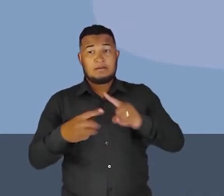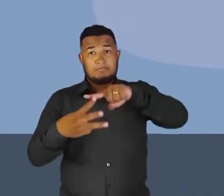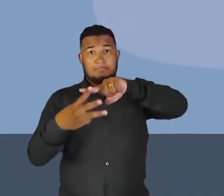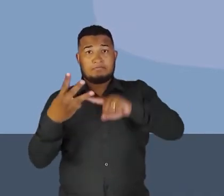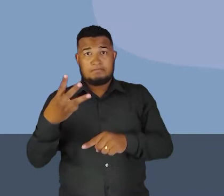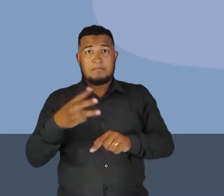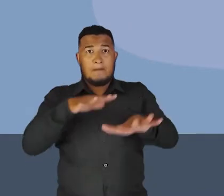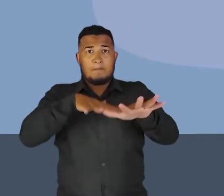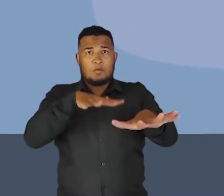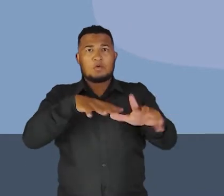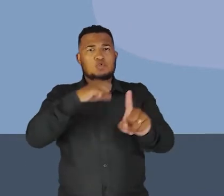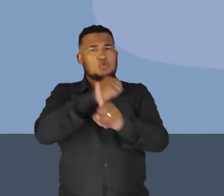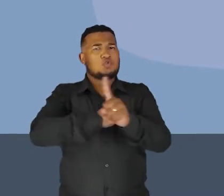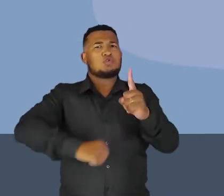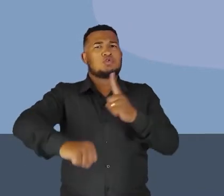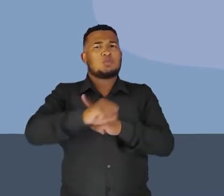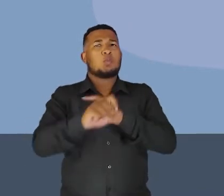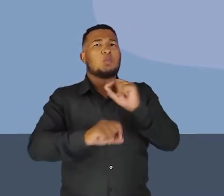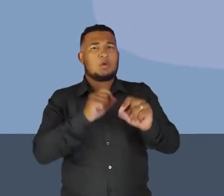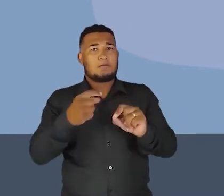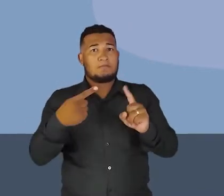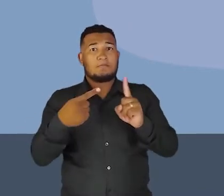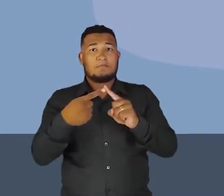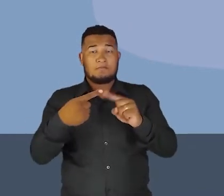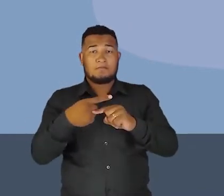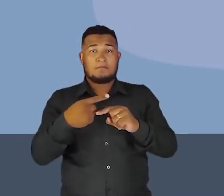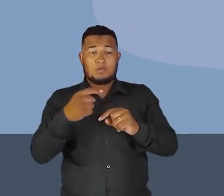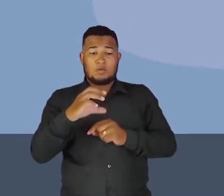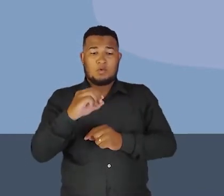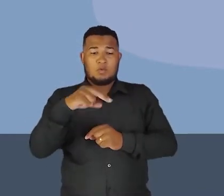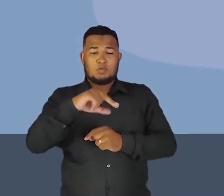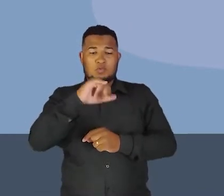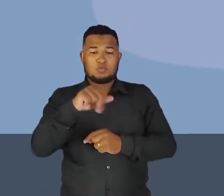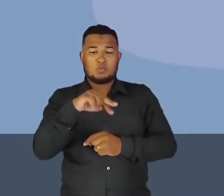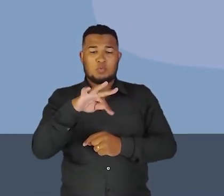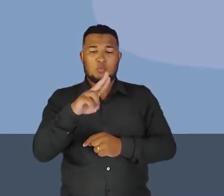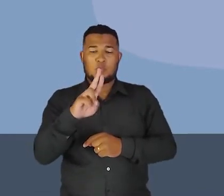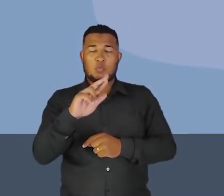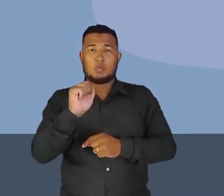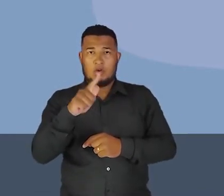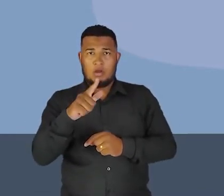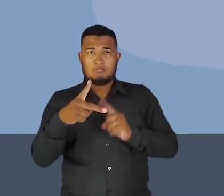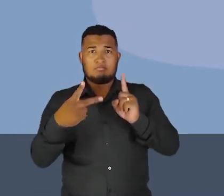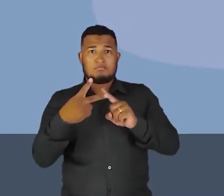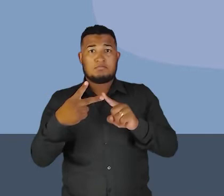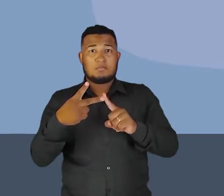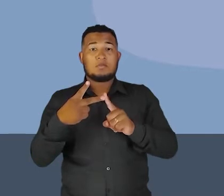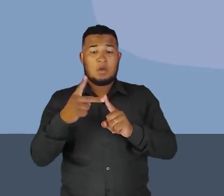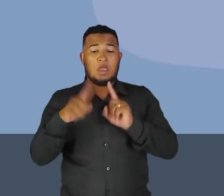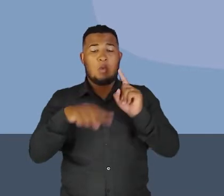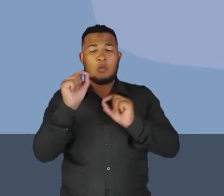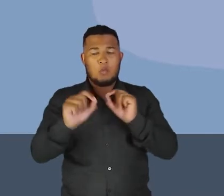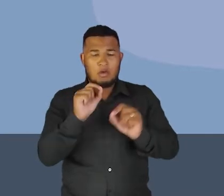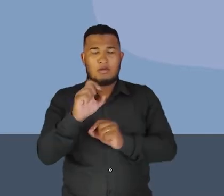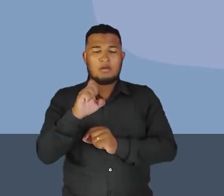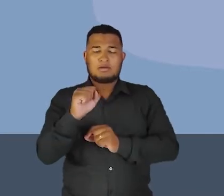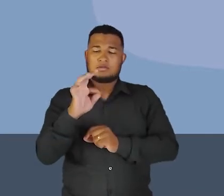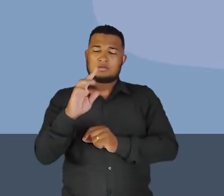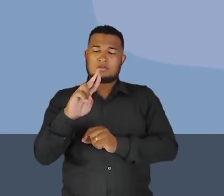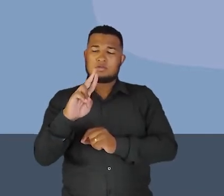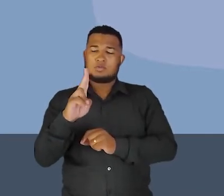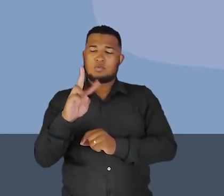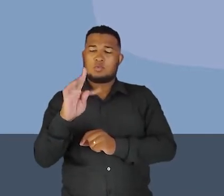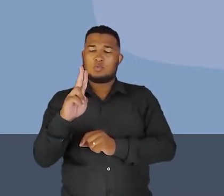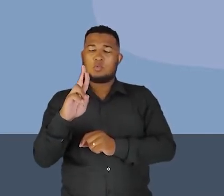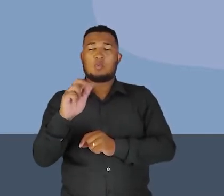movimentos sociais, que vocês estão vendo aqui, que é o conjuntural e o estrutural. Tá? Conjuntural, então, é um movimento que surge devido à demanda específica e que